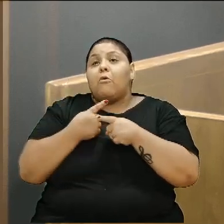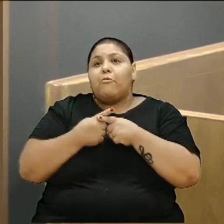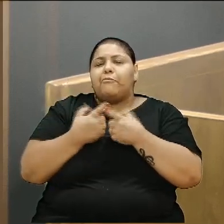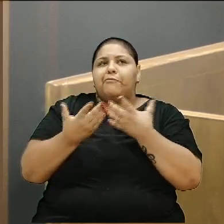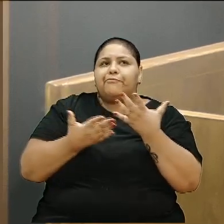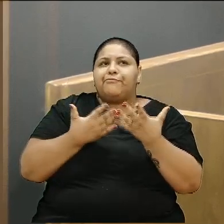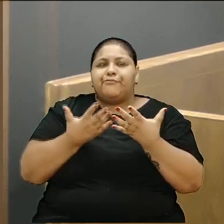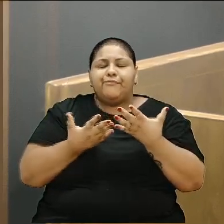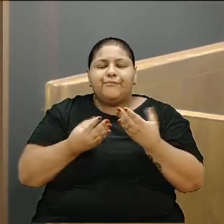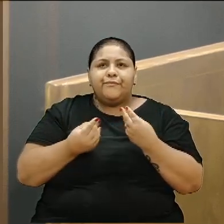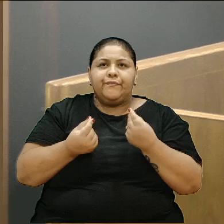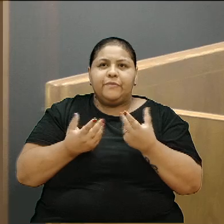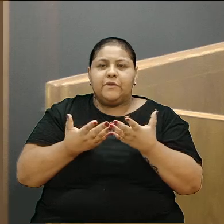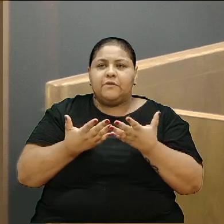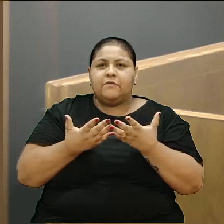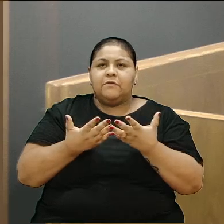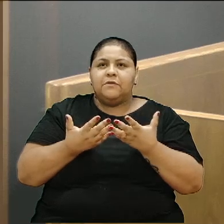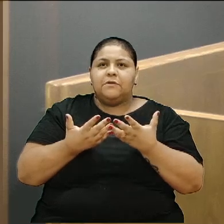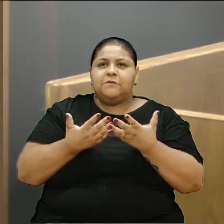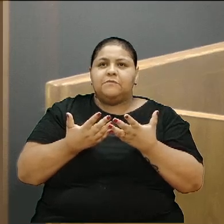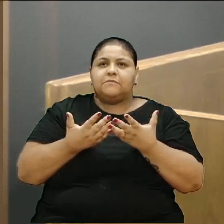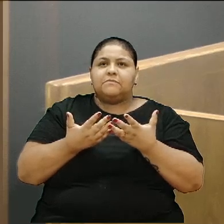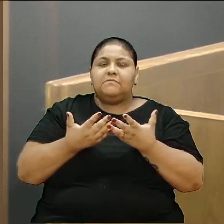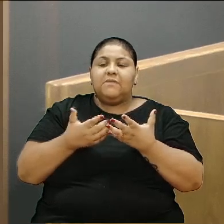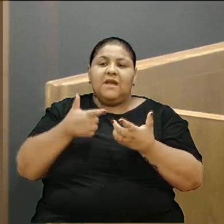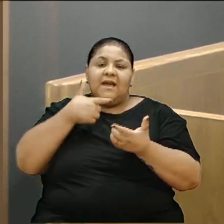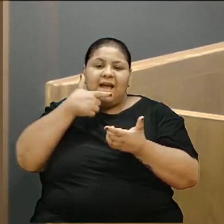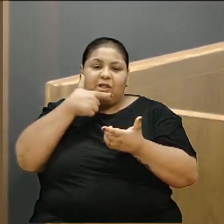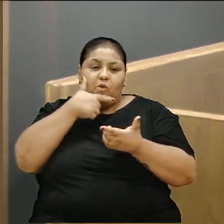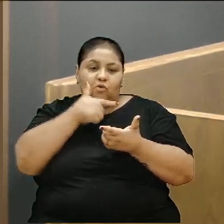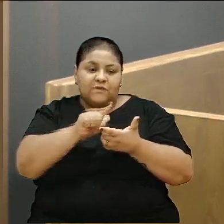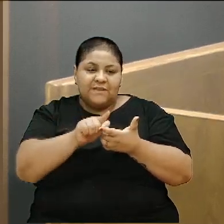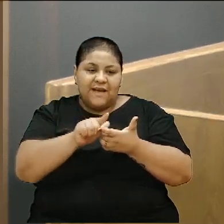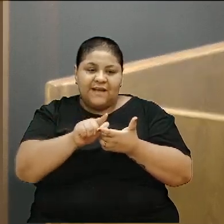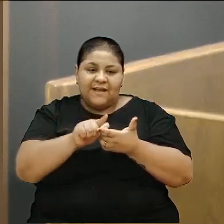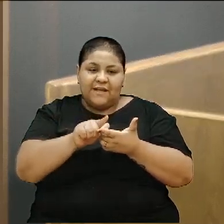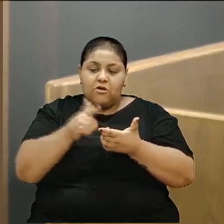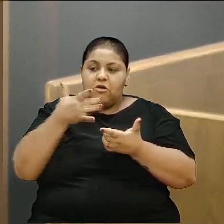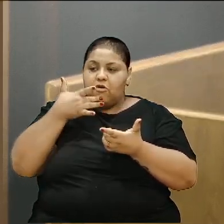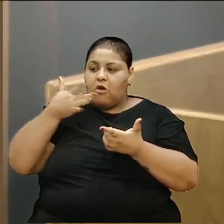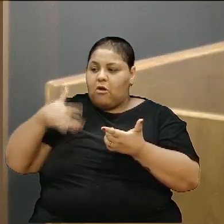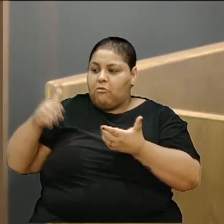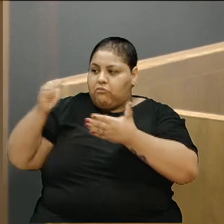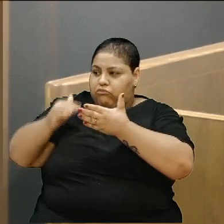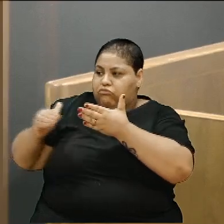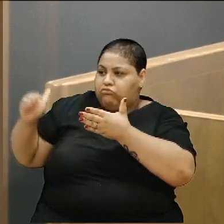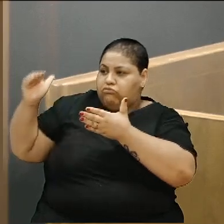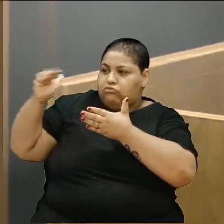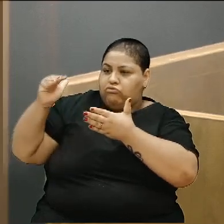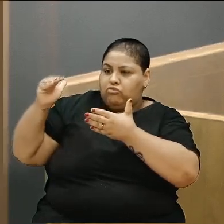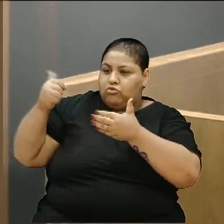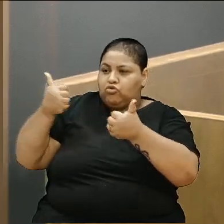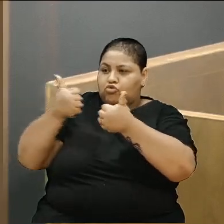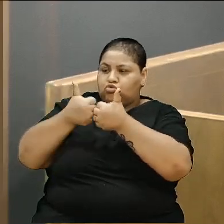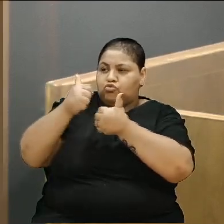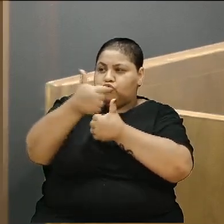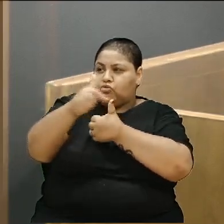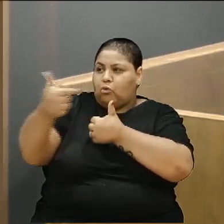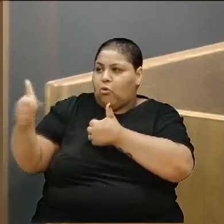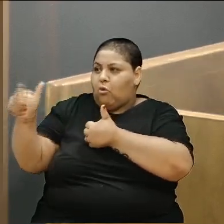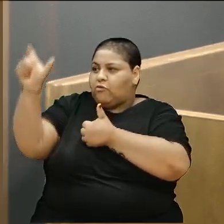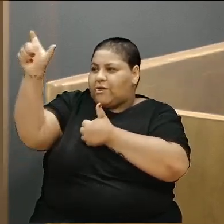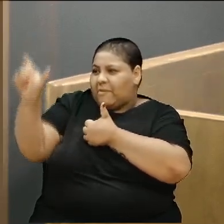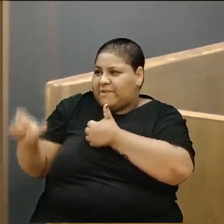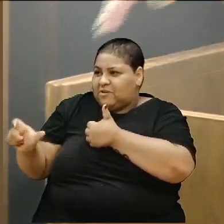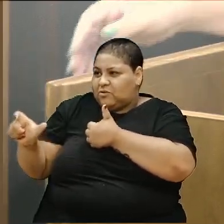nível que ela nem consegue deixar essa criança com ninguém para ir receber um atendimento médico na área da saúde, ou